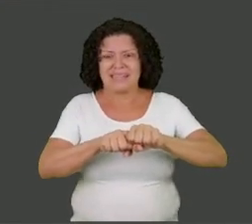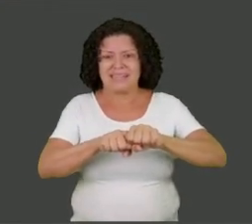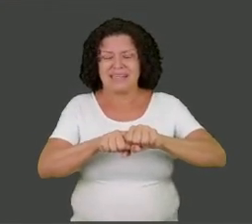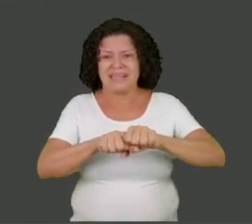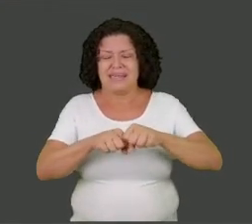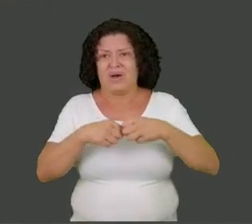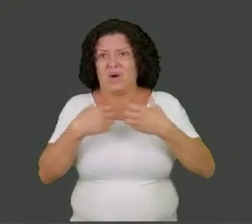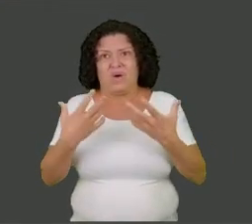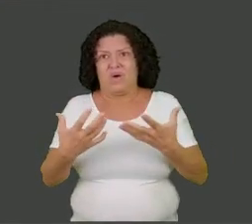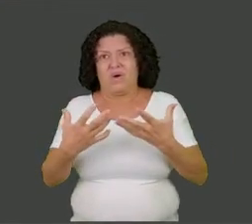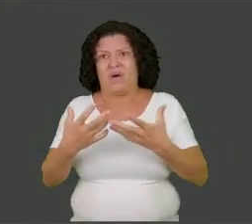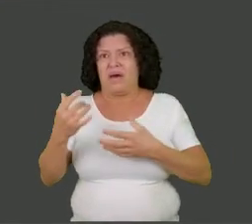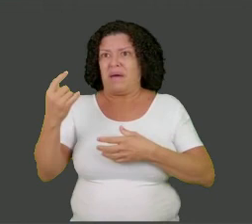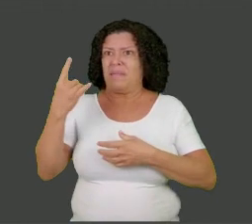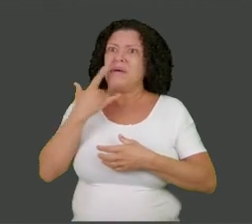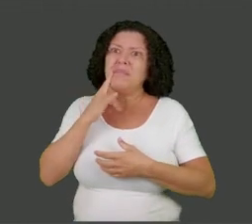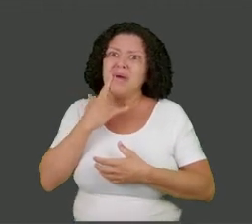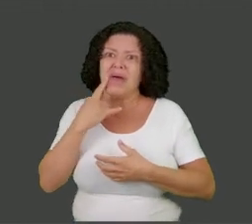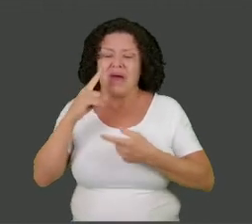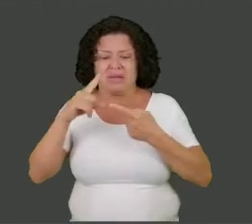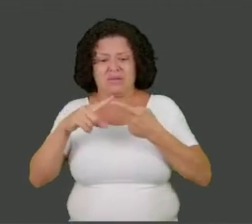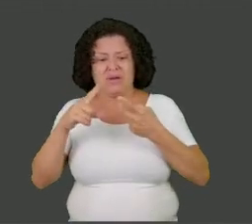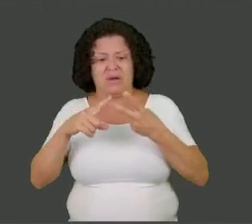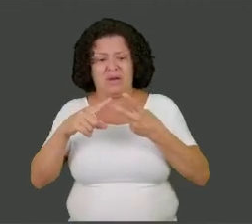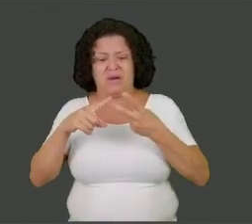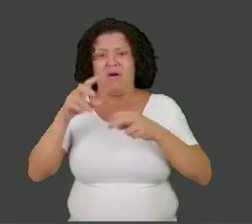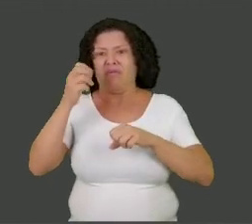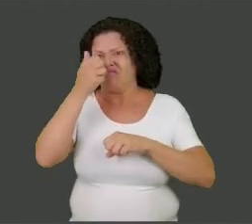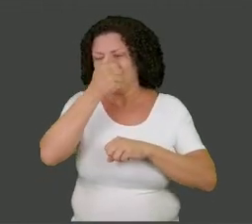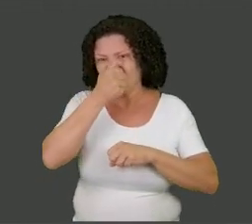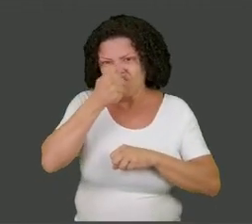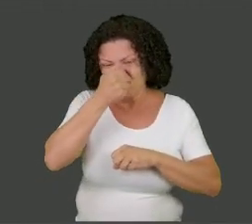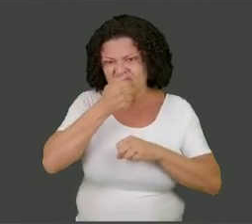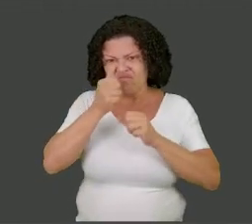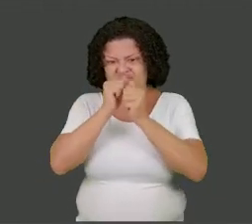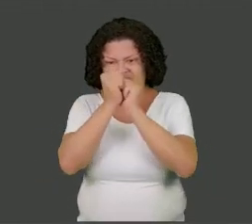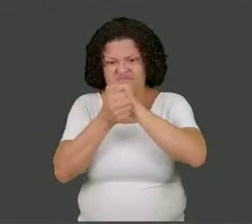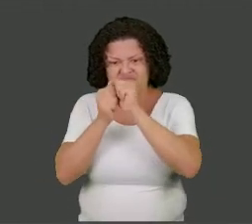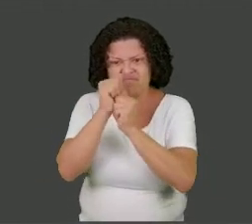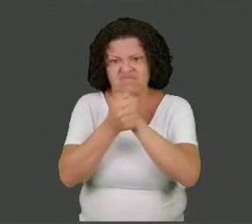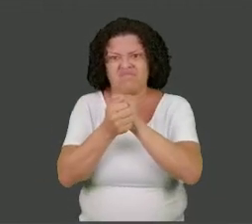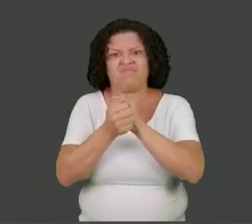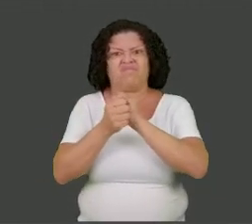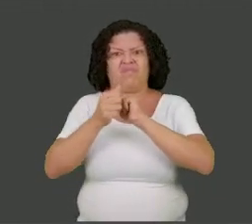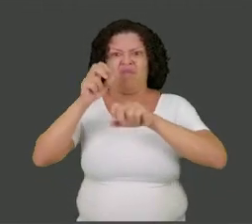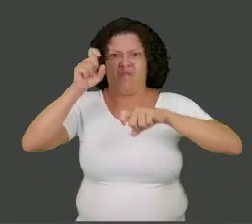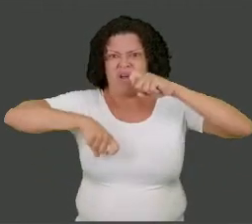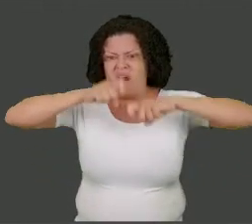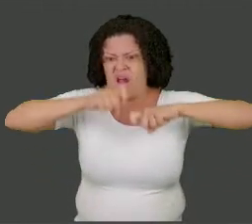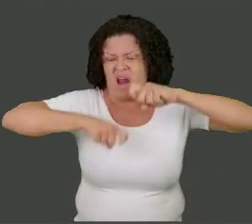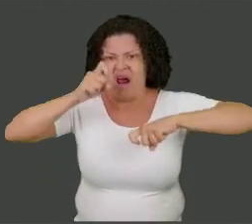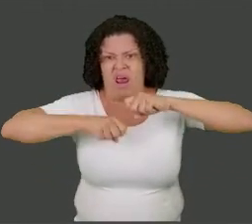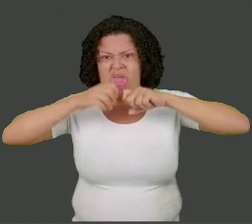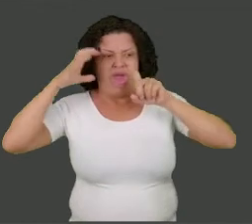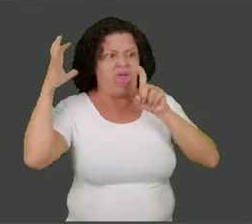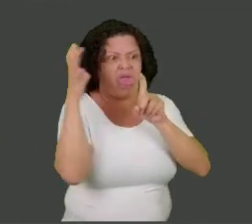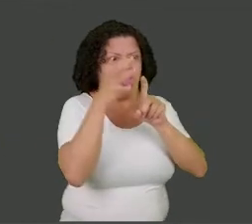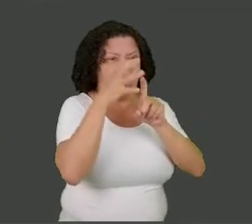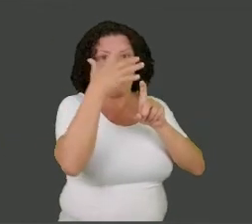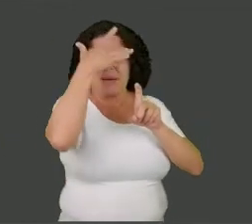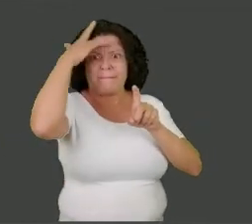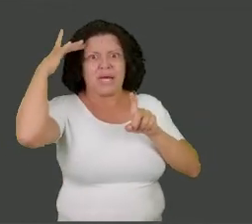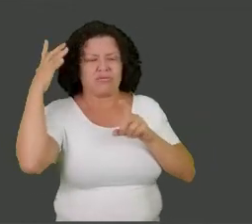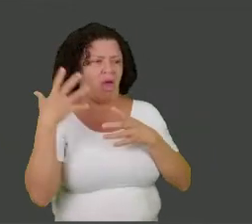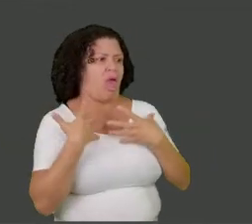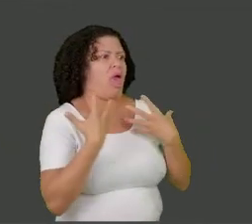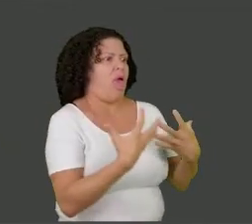matéria, às necessidades físicas, né? Seja das bebidas alcoólicas, seja do sexo, seja das drogas, seja